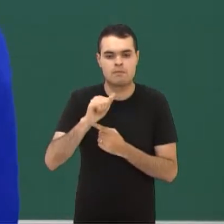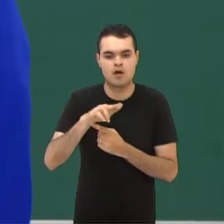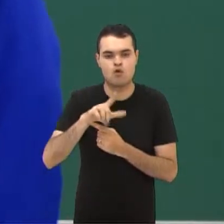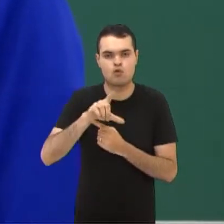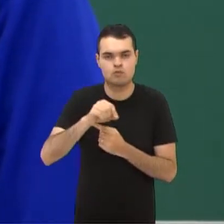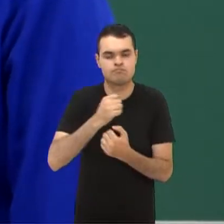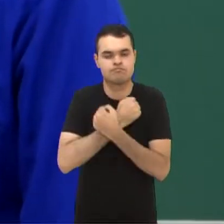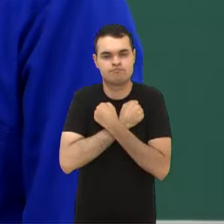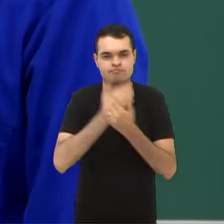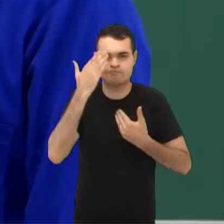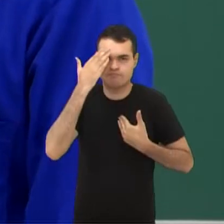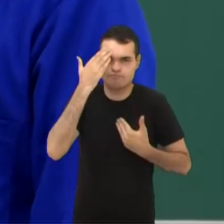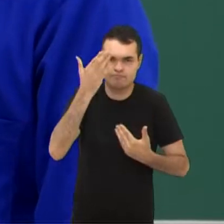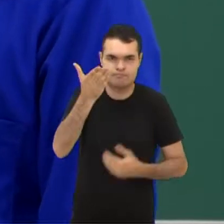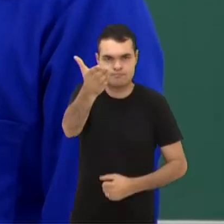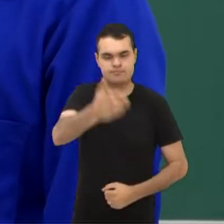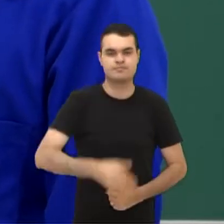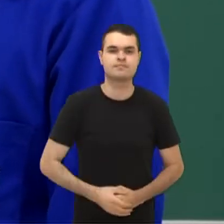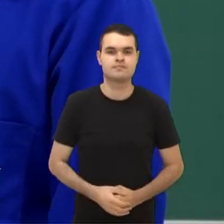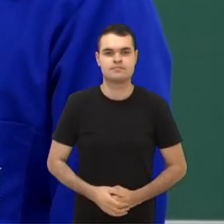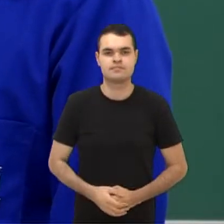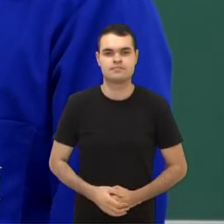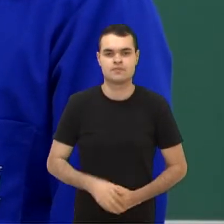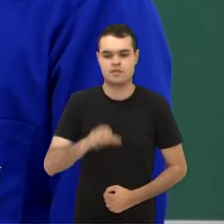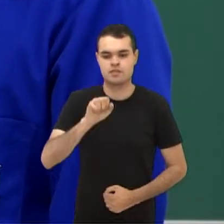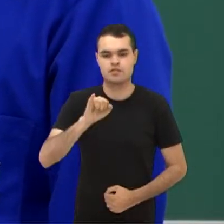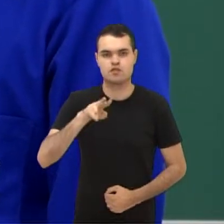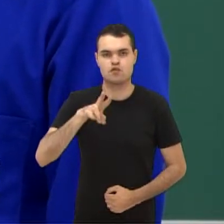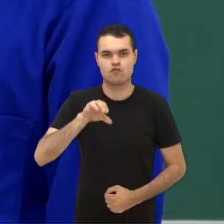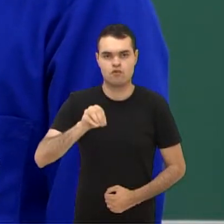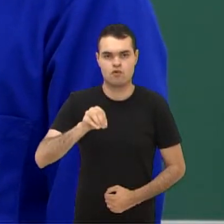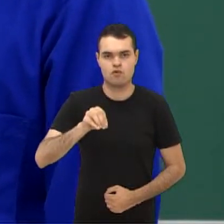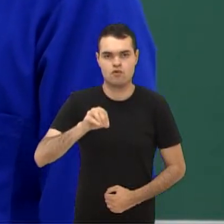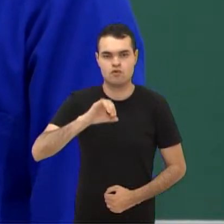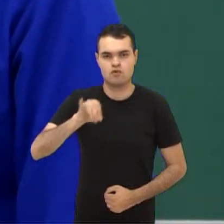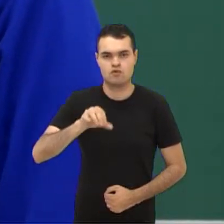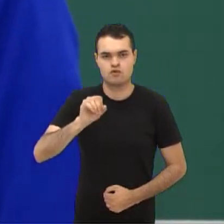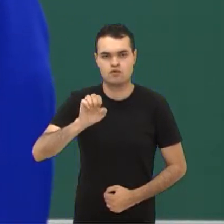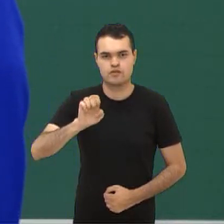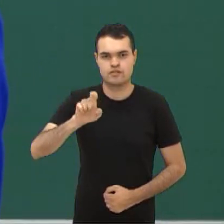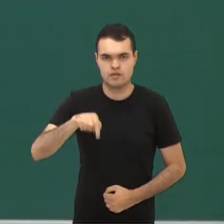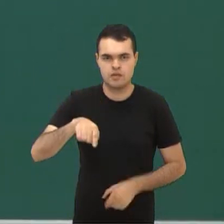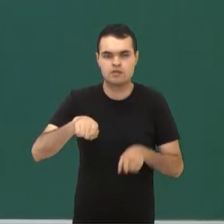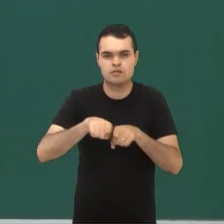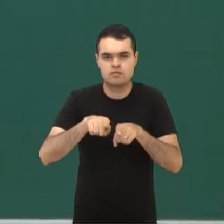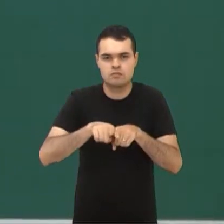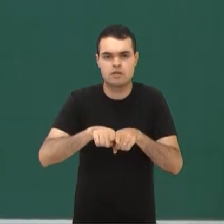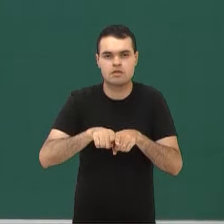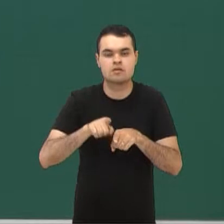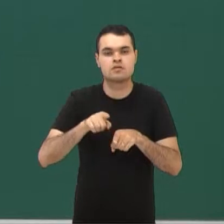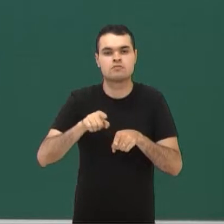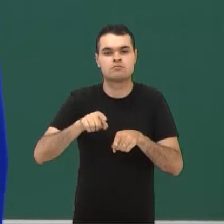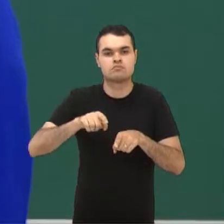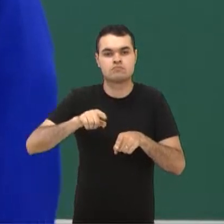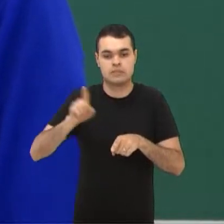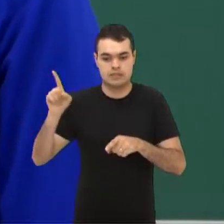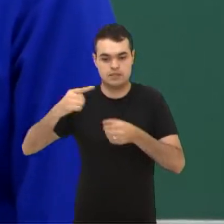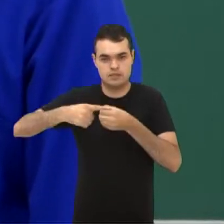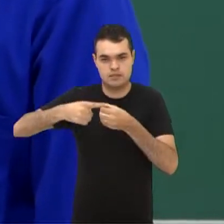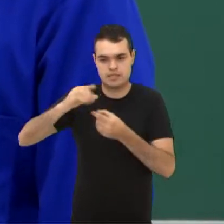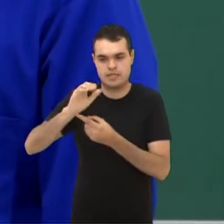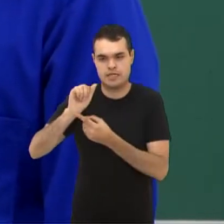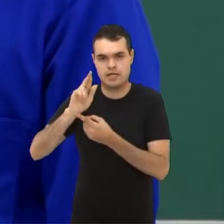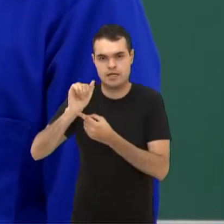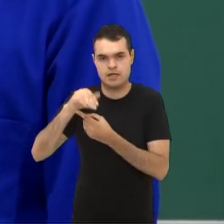um abraço aí para você. O Silvio José, de Carambeí, Colégio Eurico Batistas